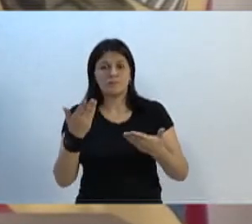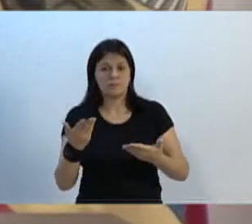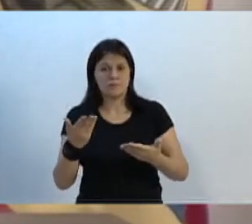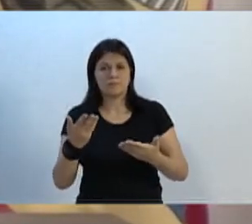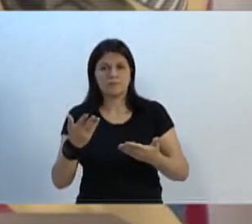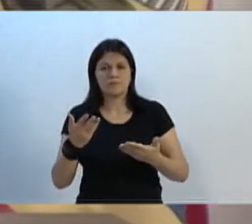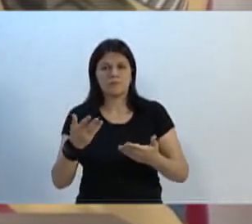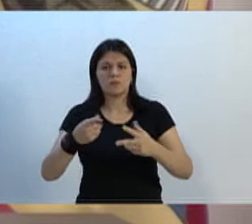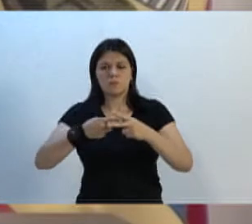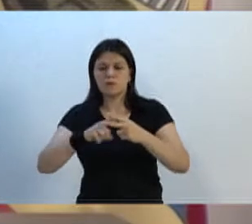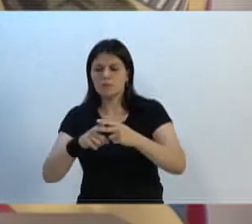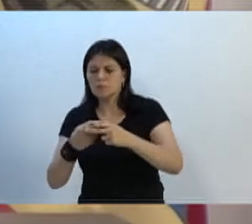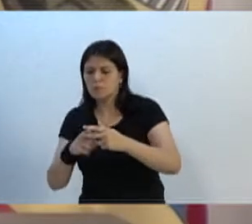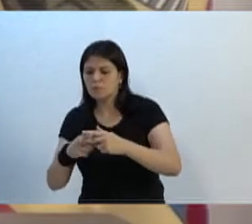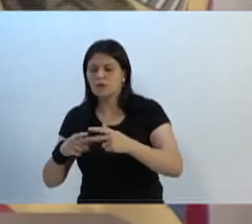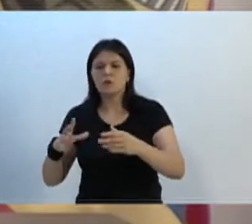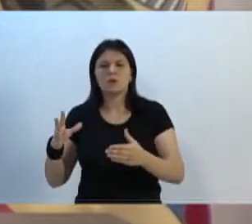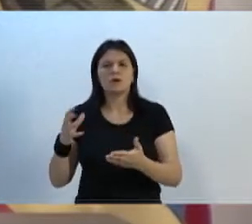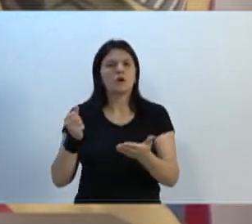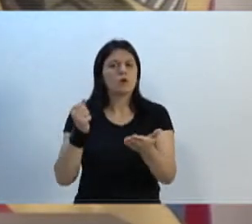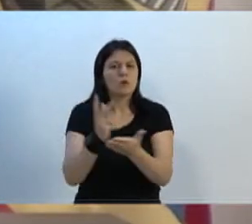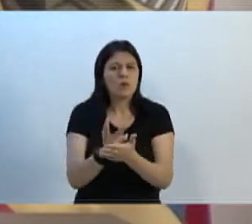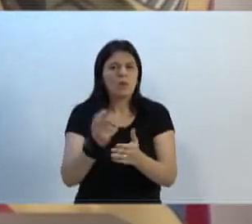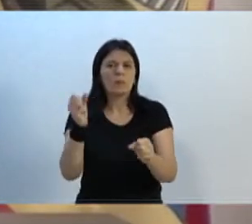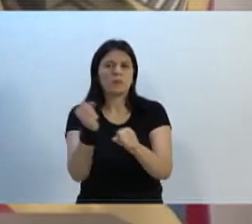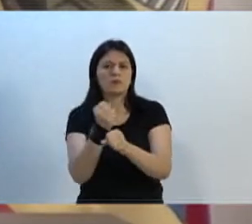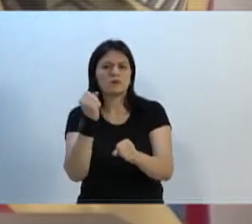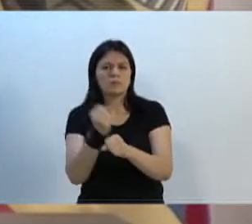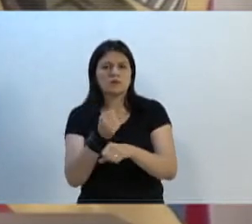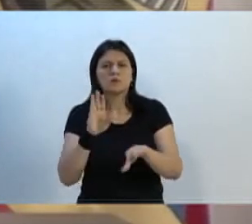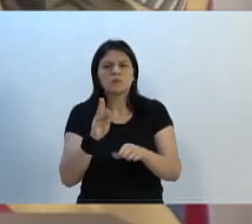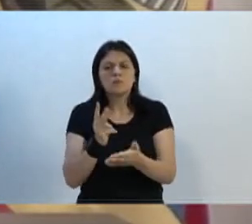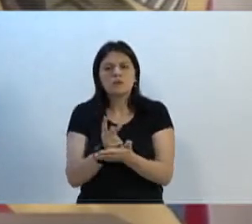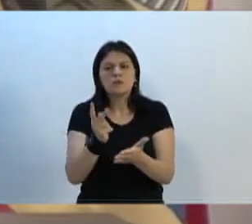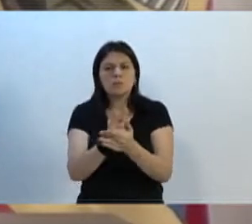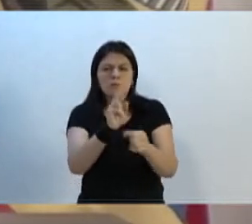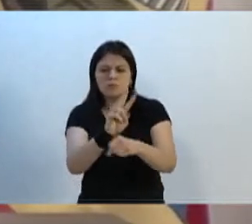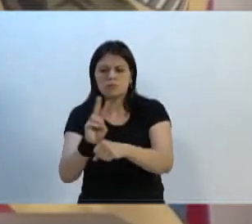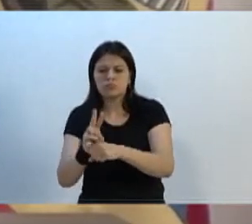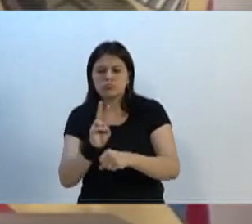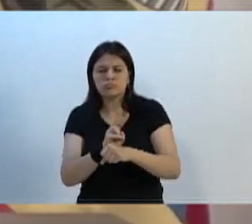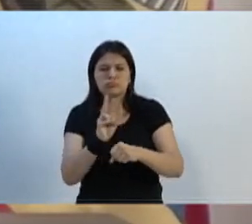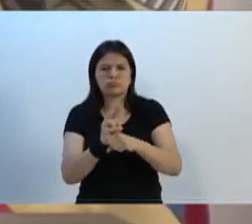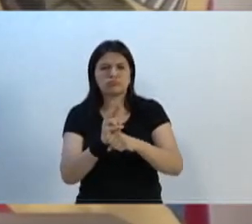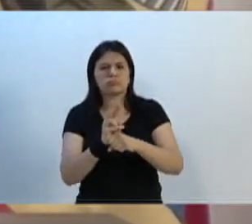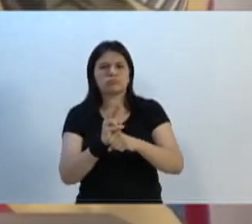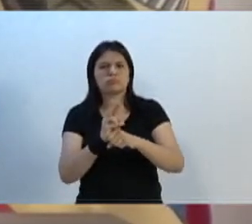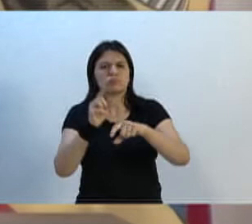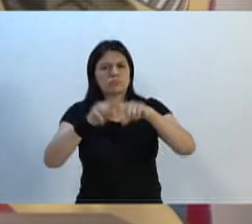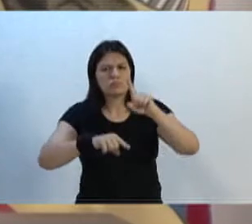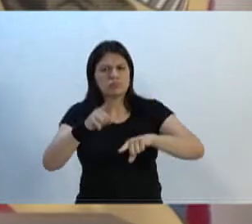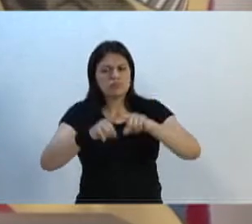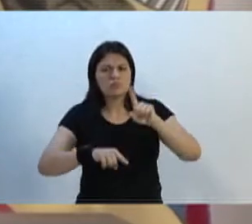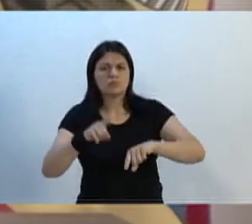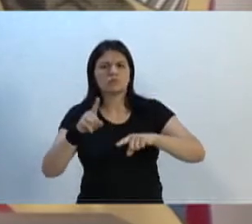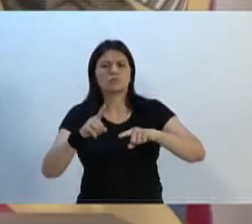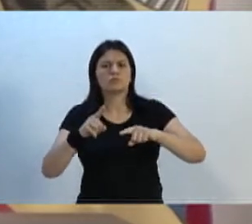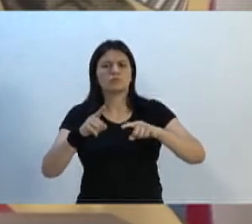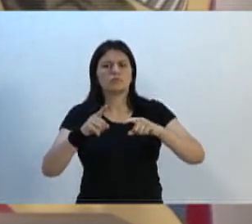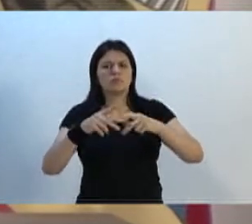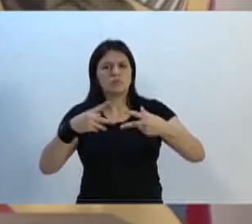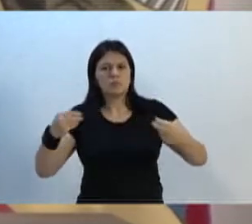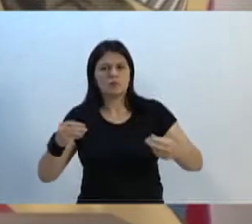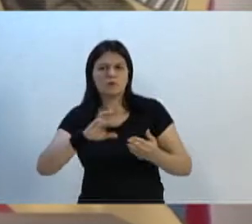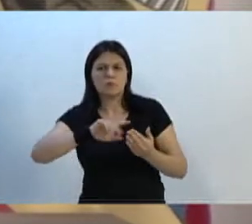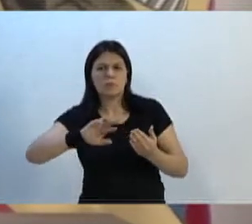manutenção construção e Conservação de instalações e equipamentos necessários ao ensino